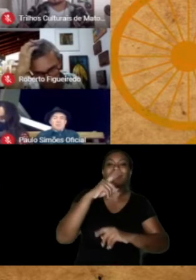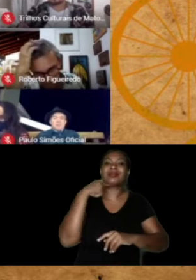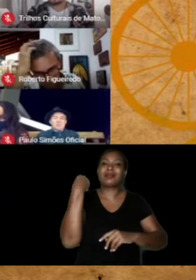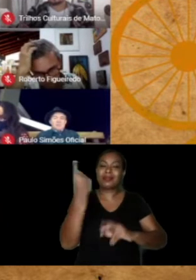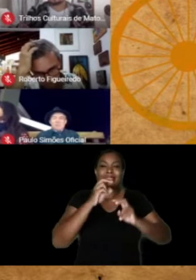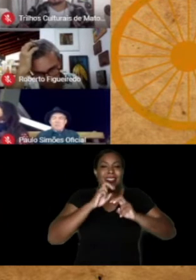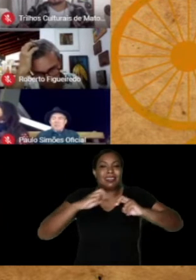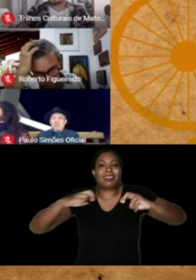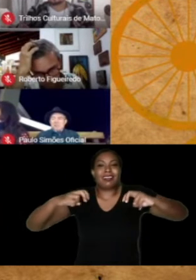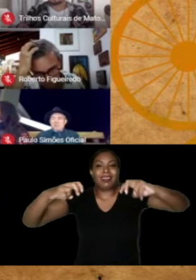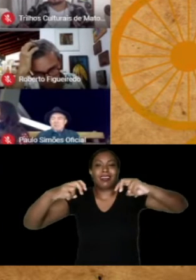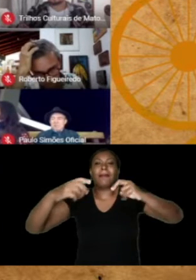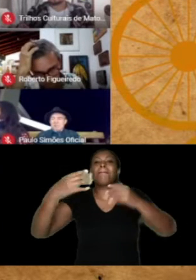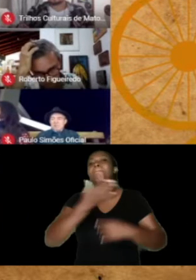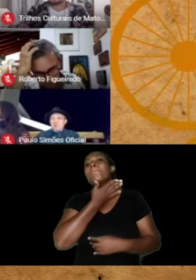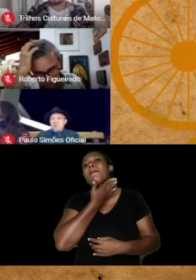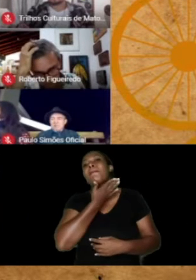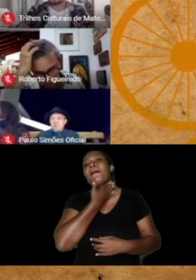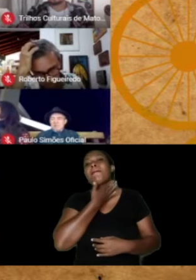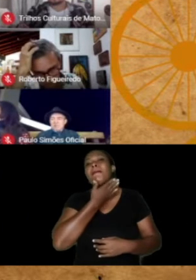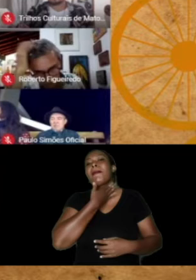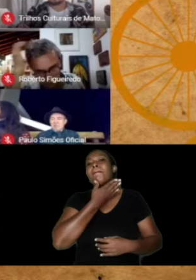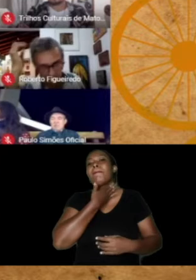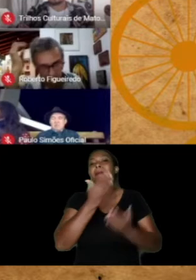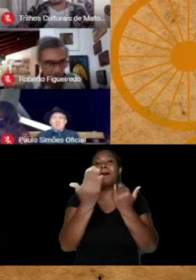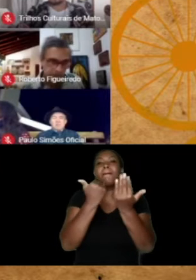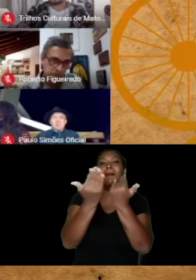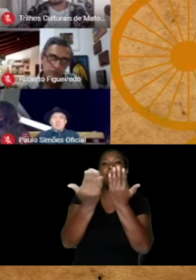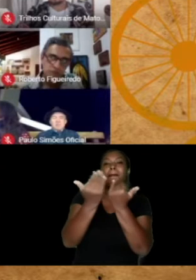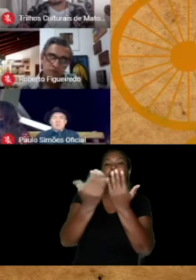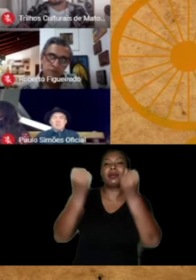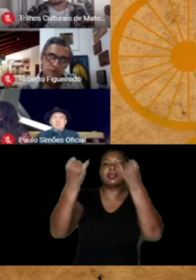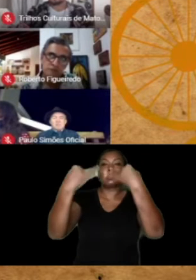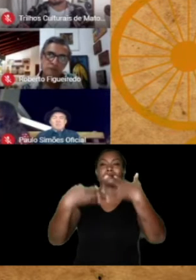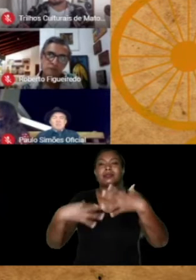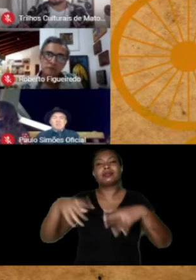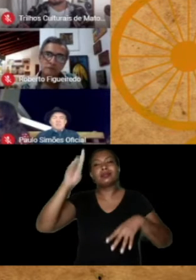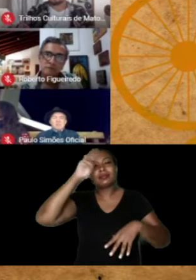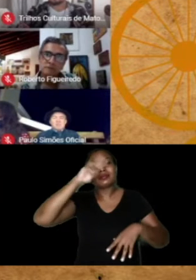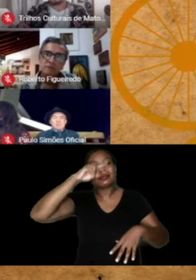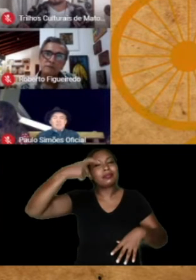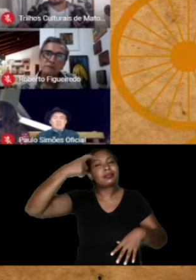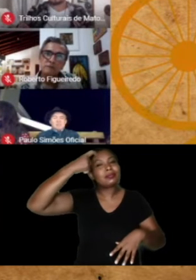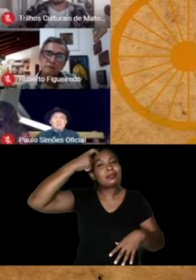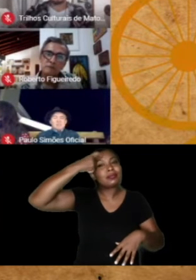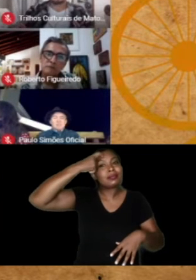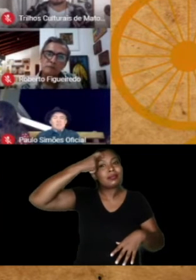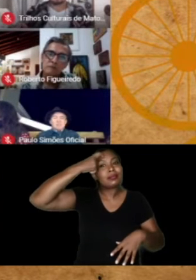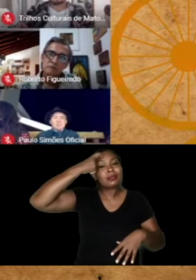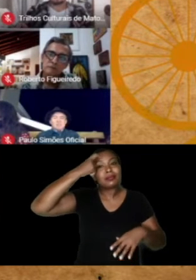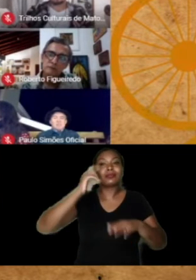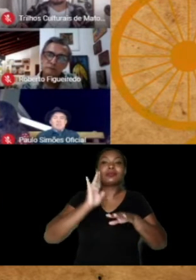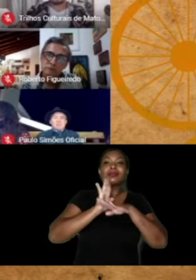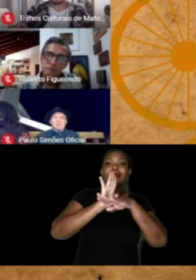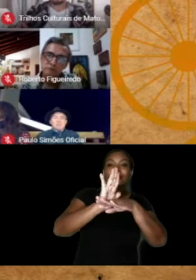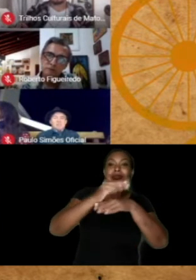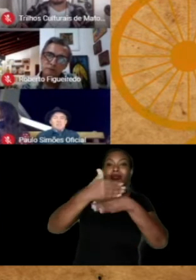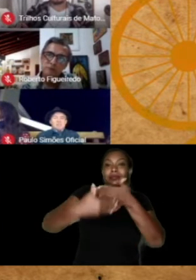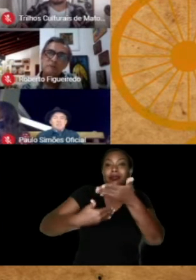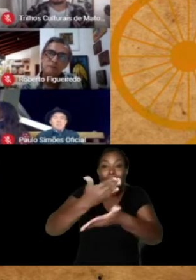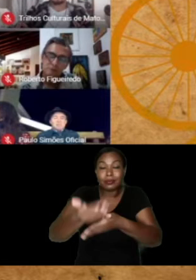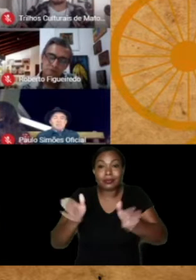conversa. Então, quando você trabalha com a memória, um complementa a memória do